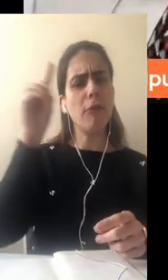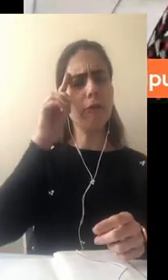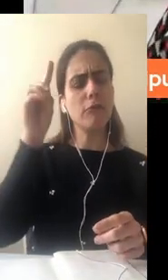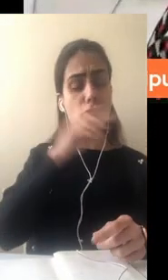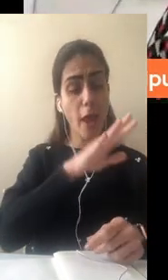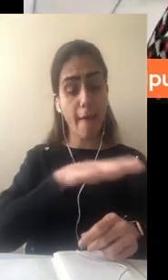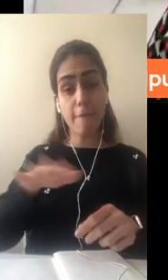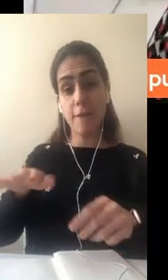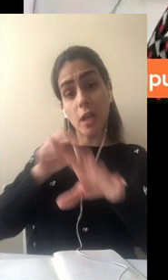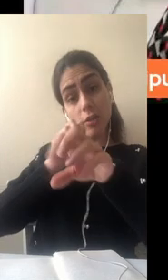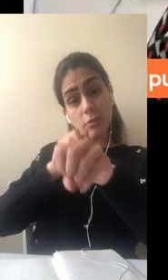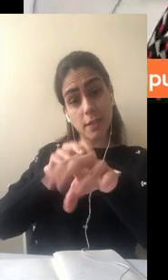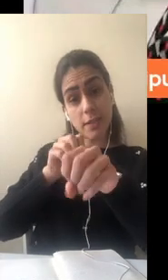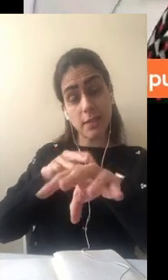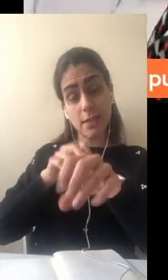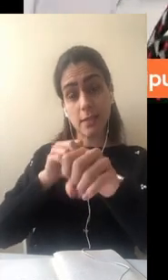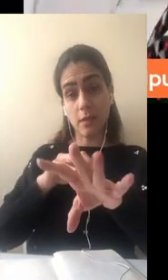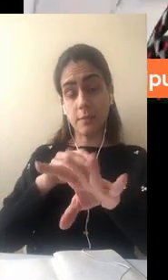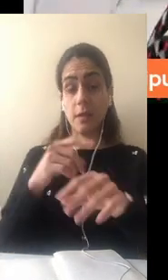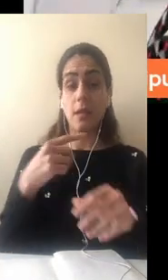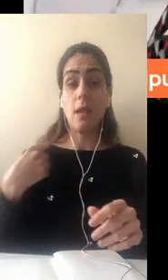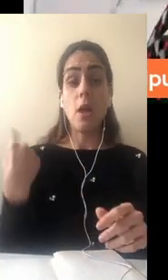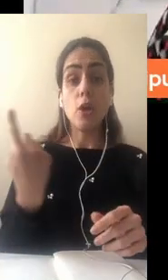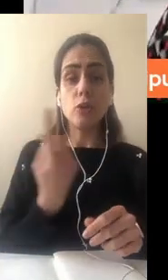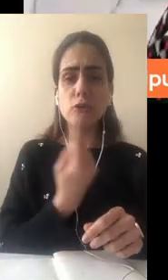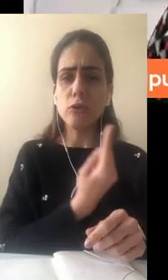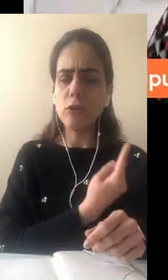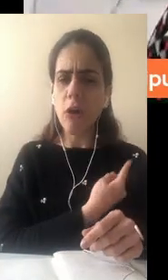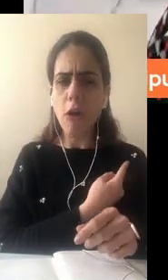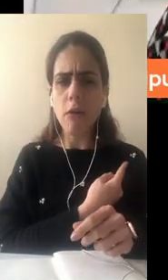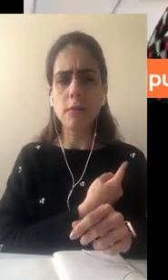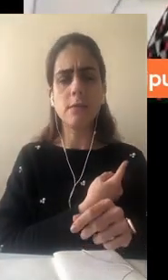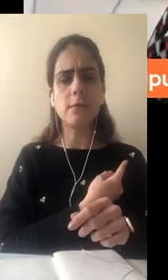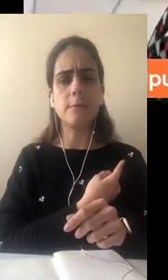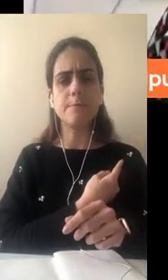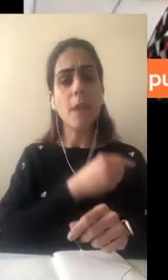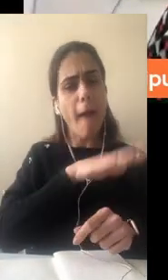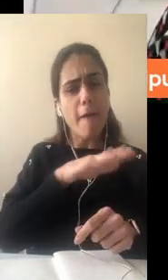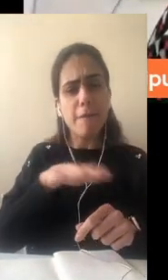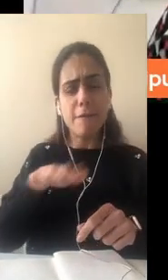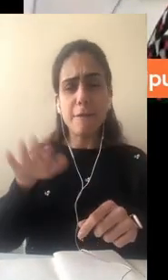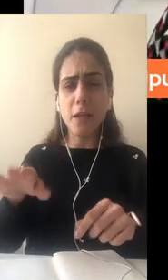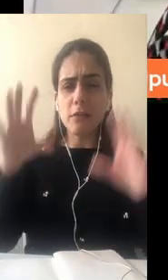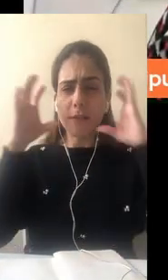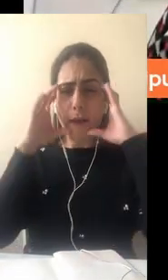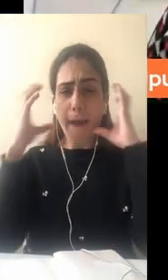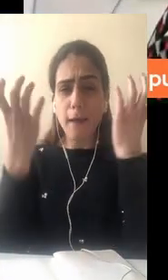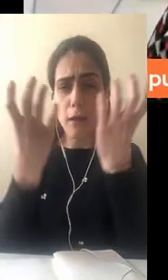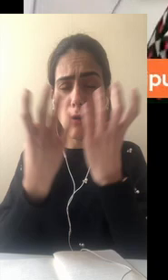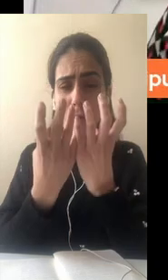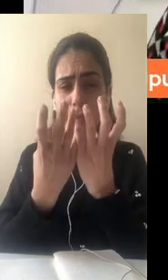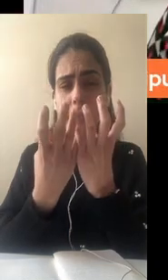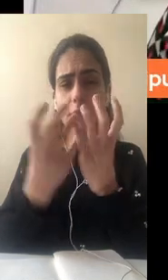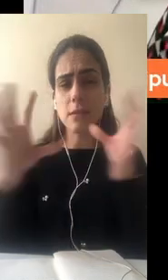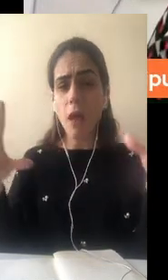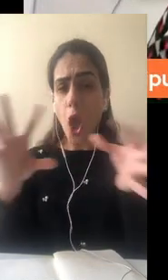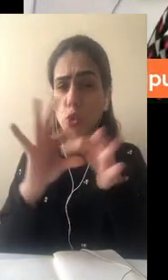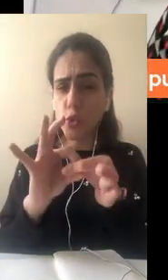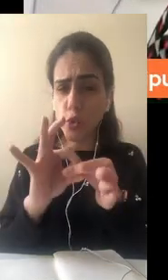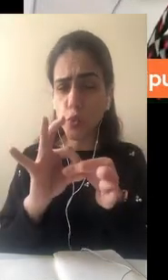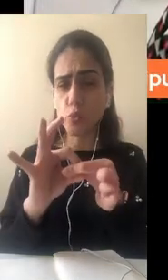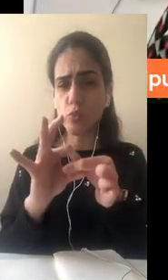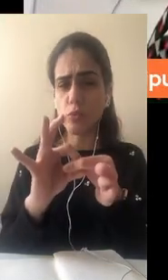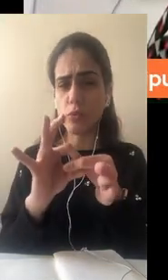filhos. Quando nós colocamos os nossos filhos dentro da vivência do Halloween, nós temos duas coisas